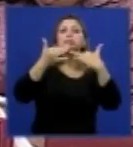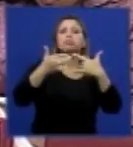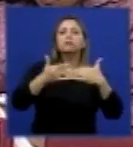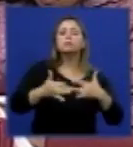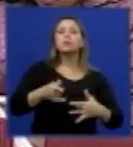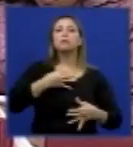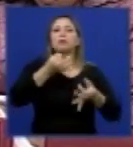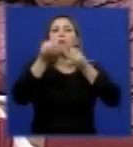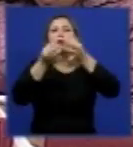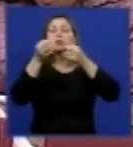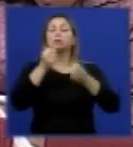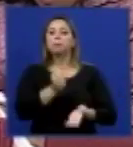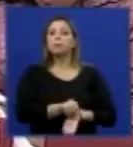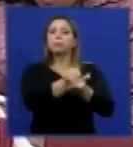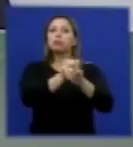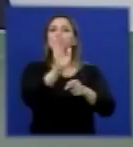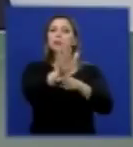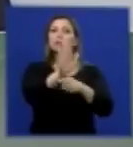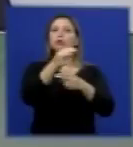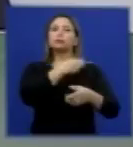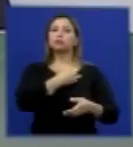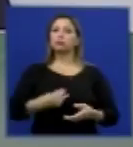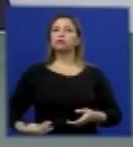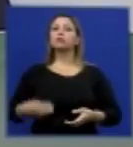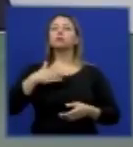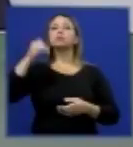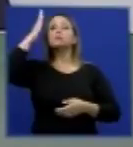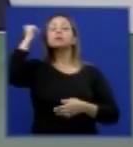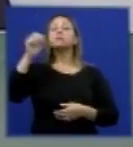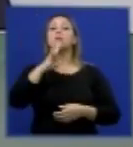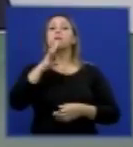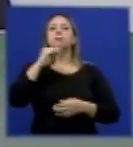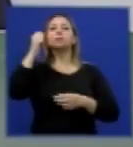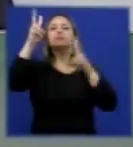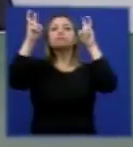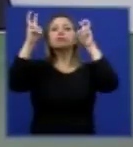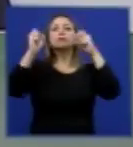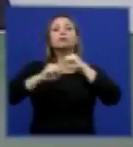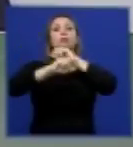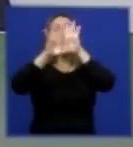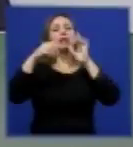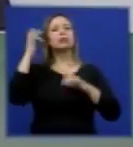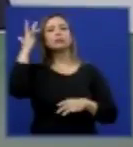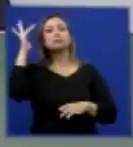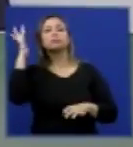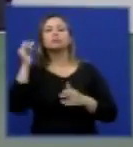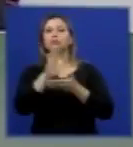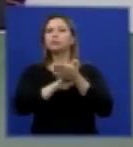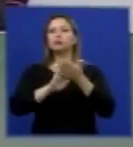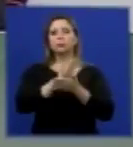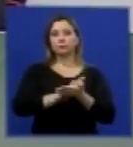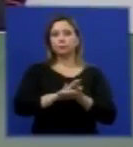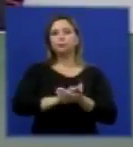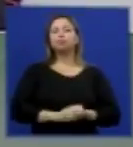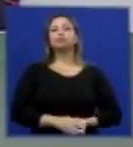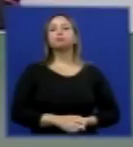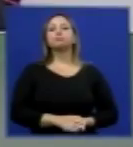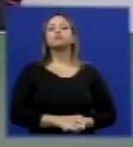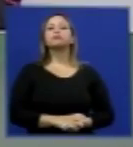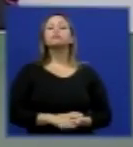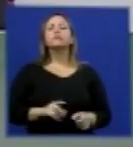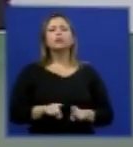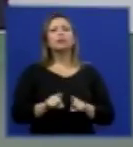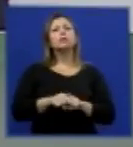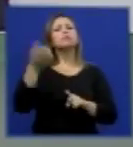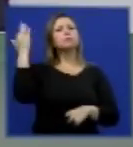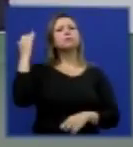subsidiar os ministros do Supremo para que se possa, então, ter o melhor julgamento neste caso especificamente. Eu disse uma